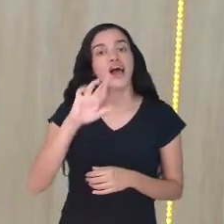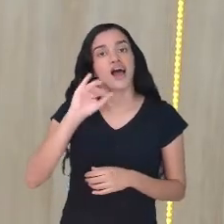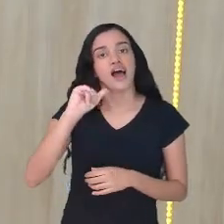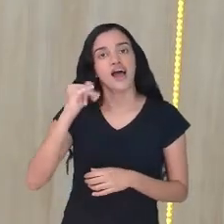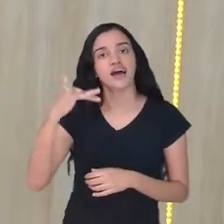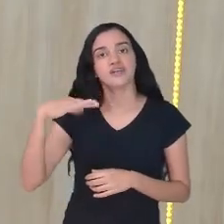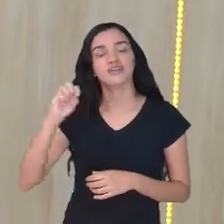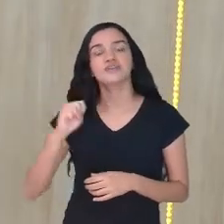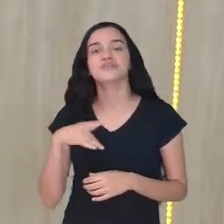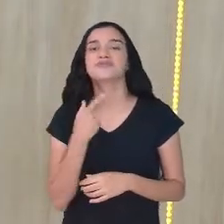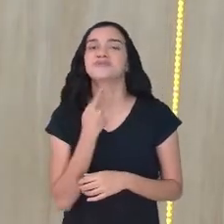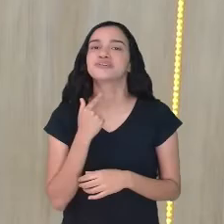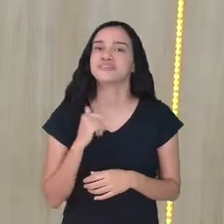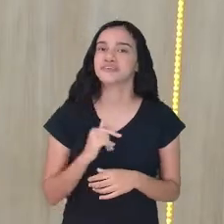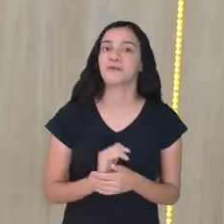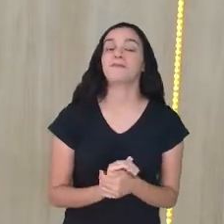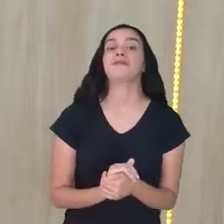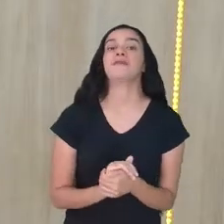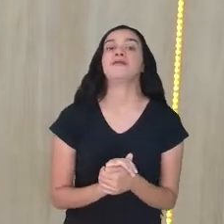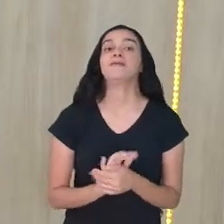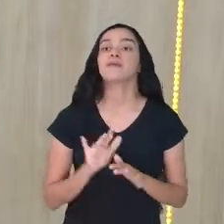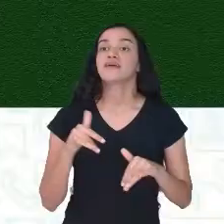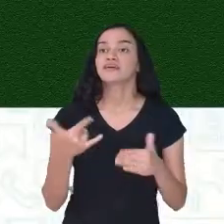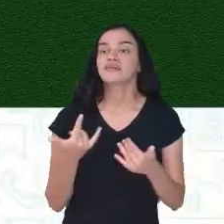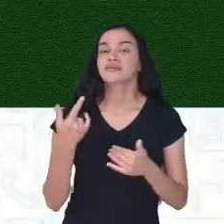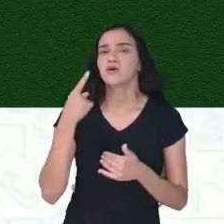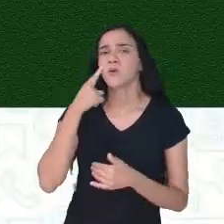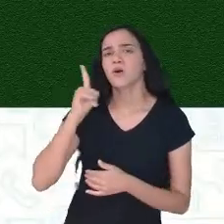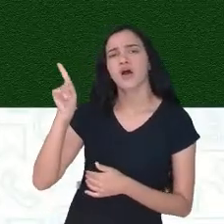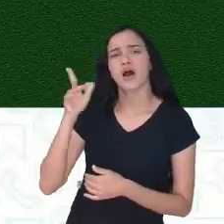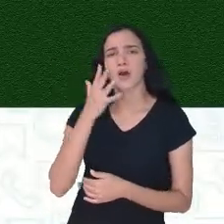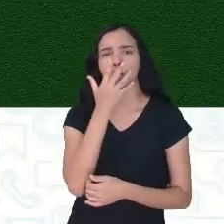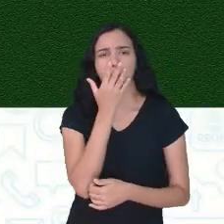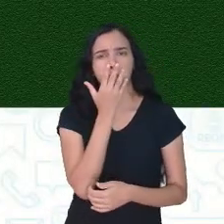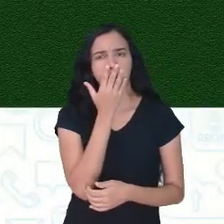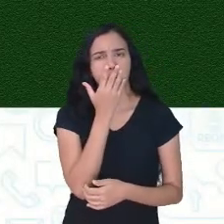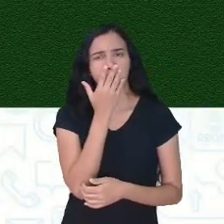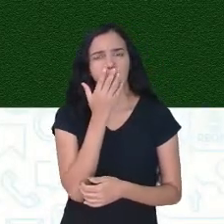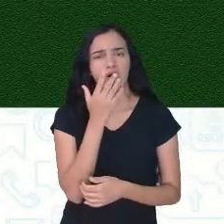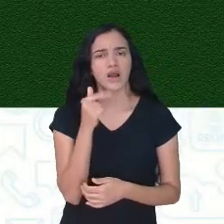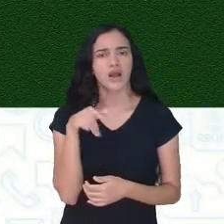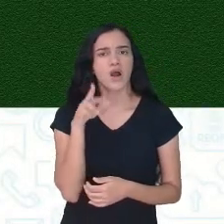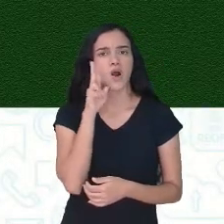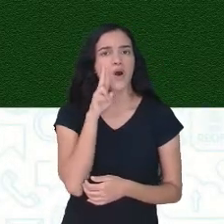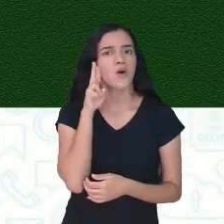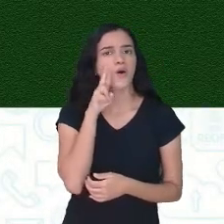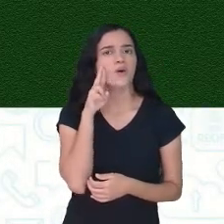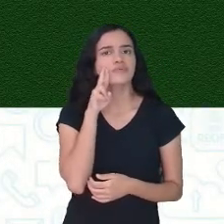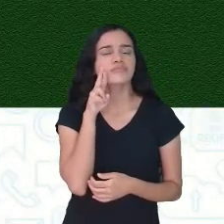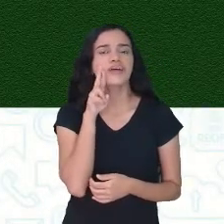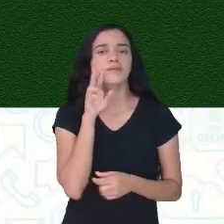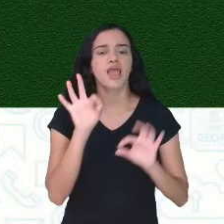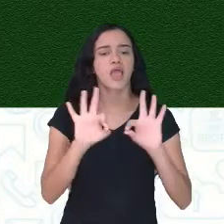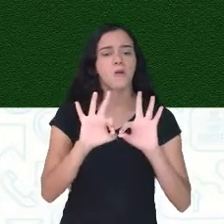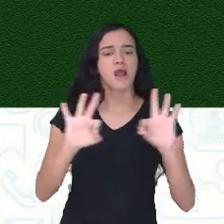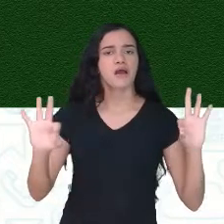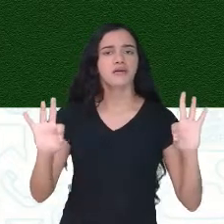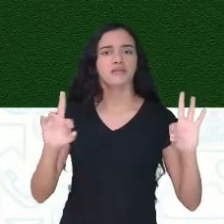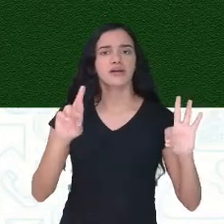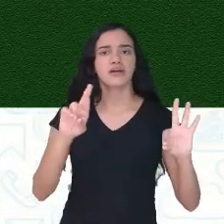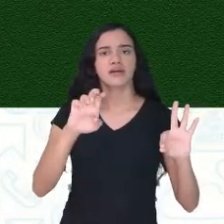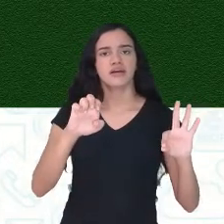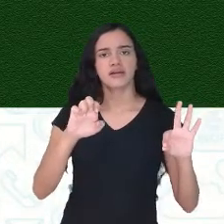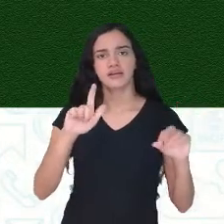racionais. Engasguei. Isso de rosa aqui embaixo, professora, é uma reguinha, como a gente tem. Veja